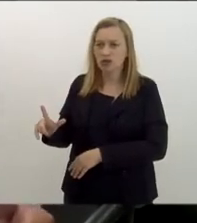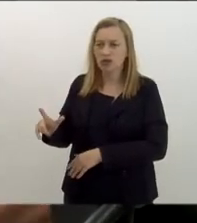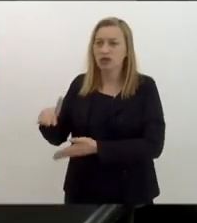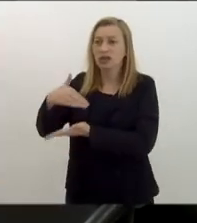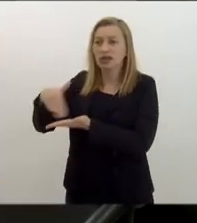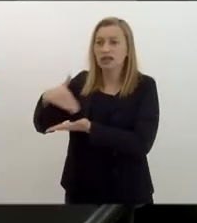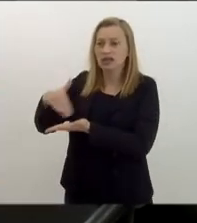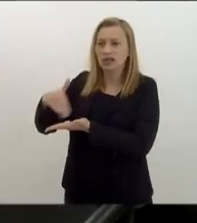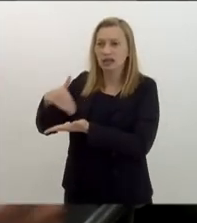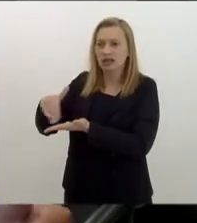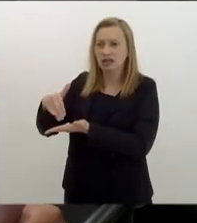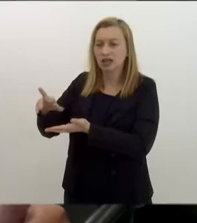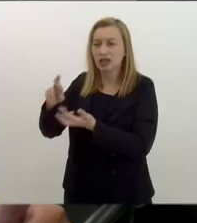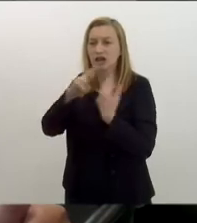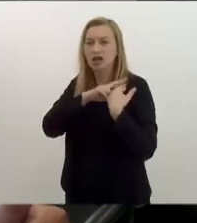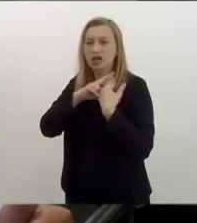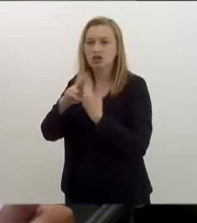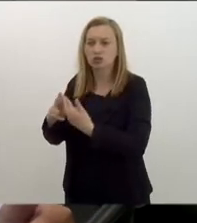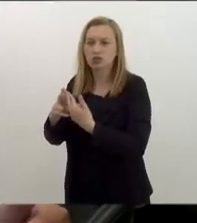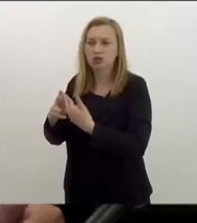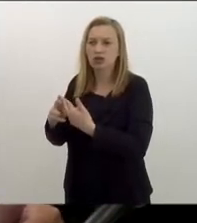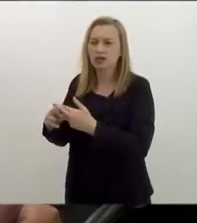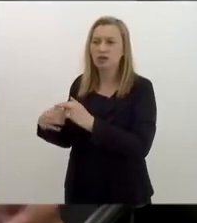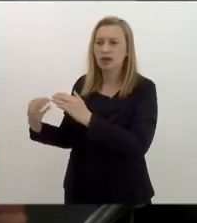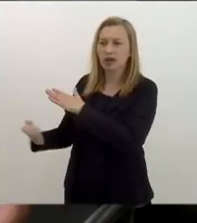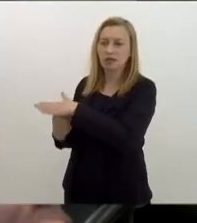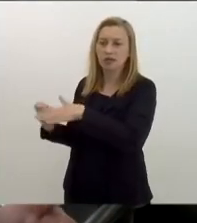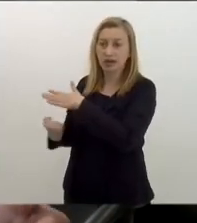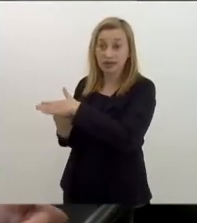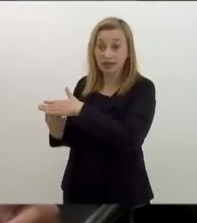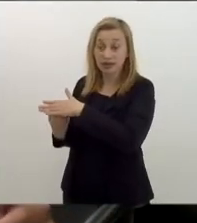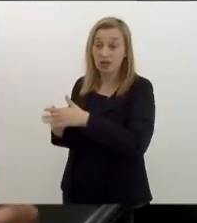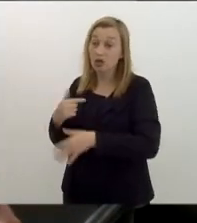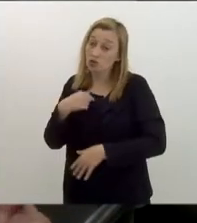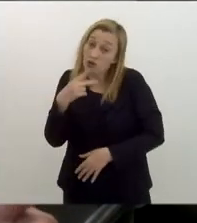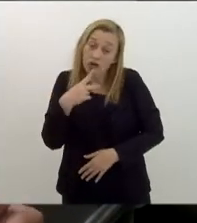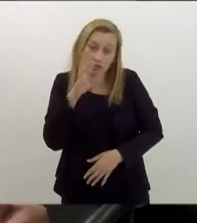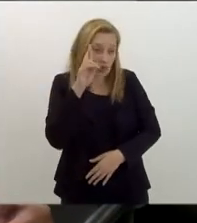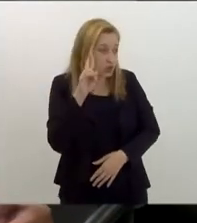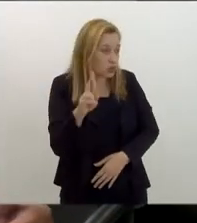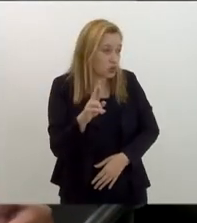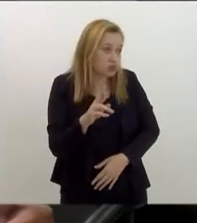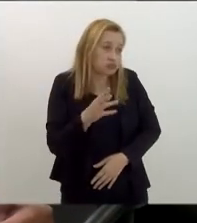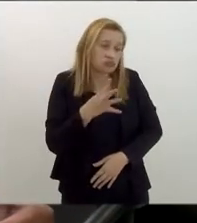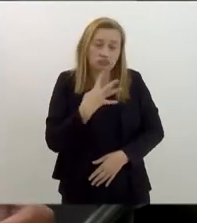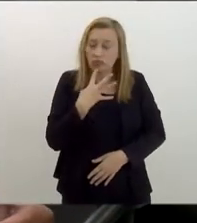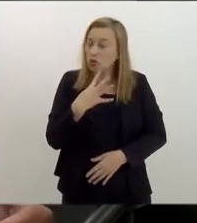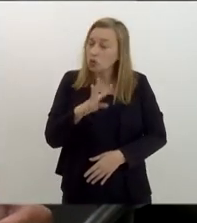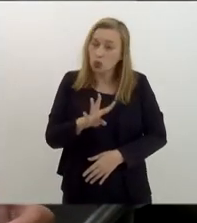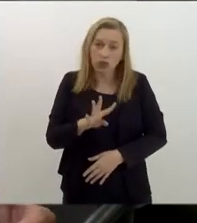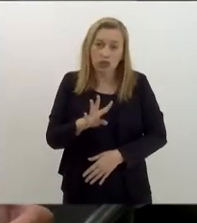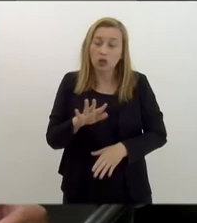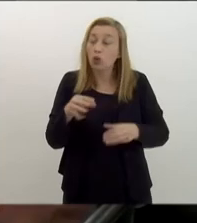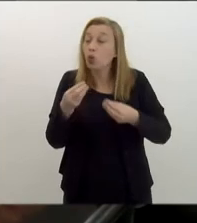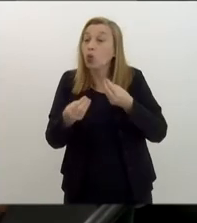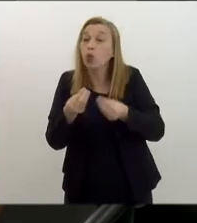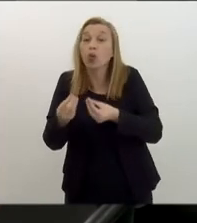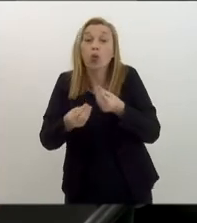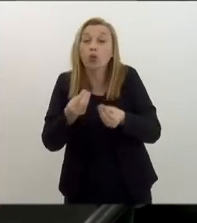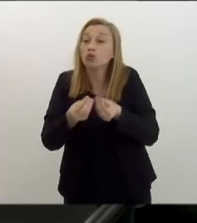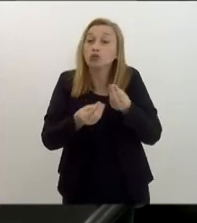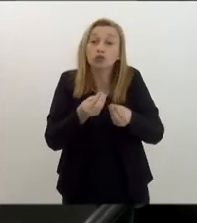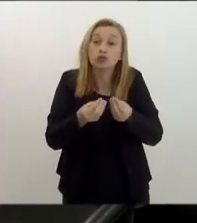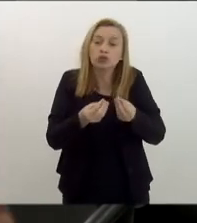secretaria responsável pela Cedae e eu digo ao senhor que eu não tenho conhecimento de como